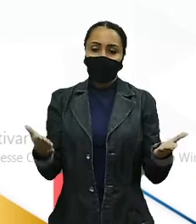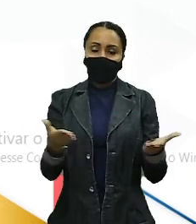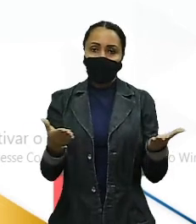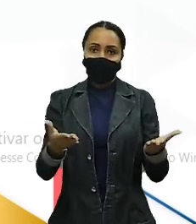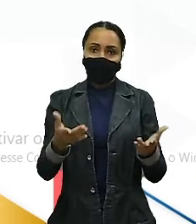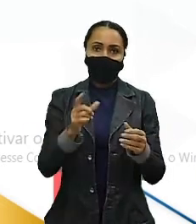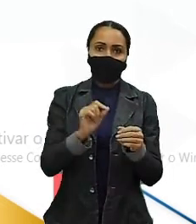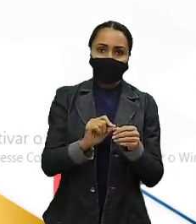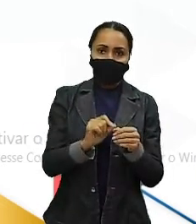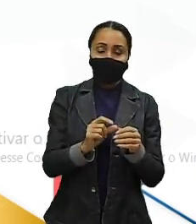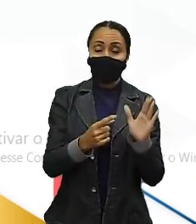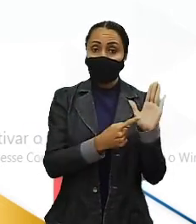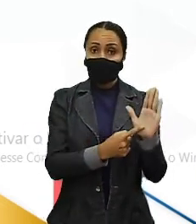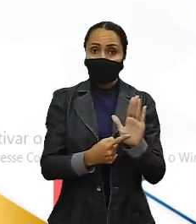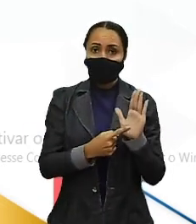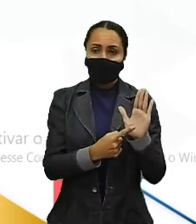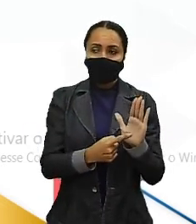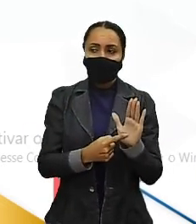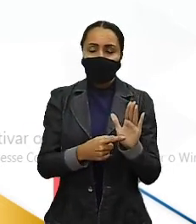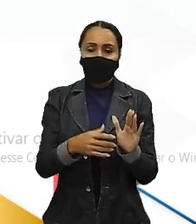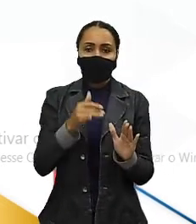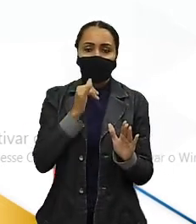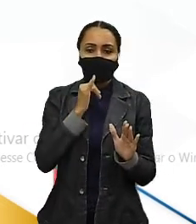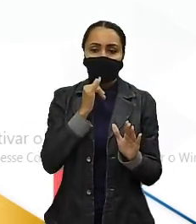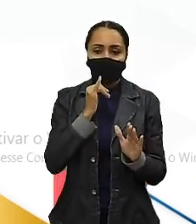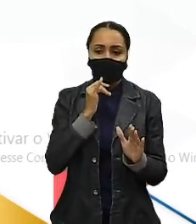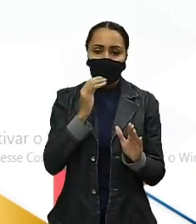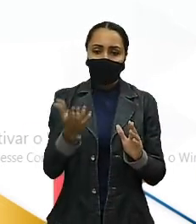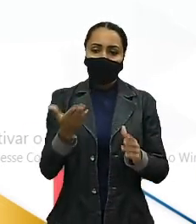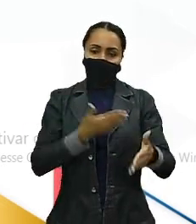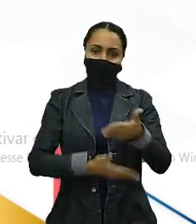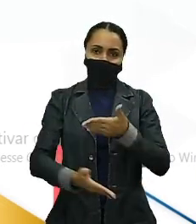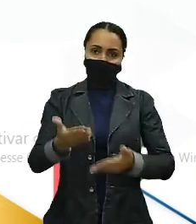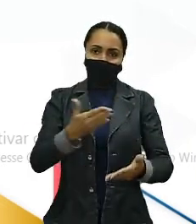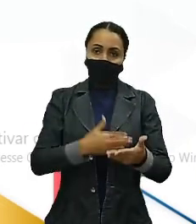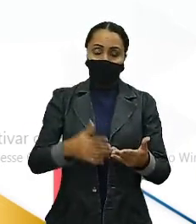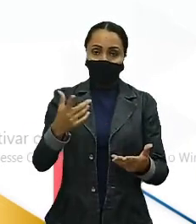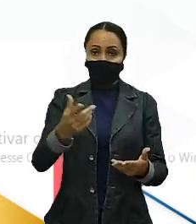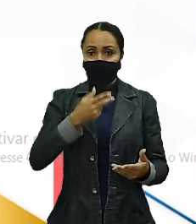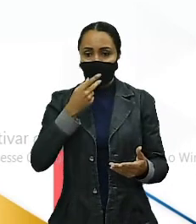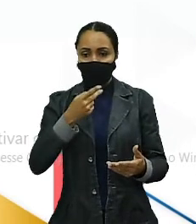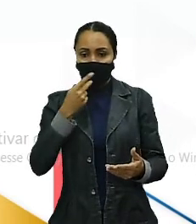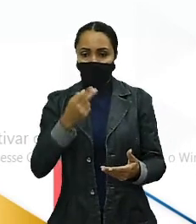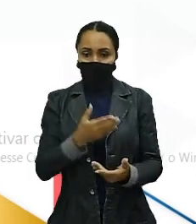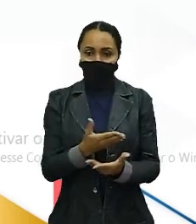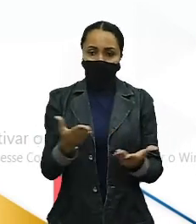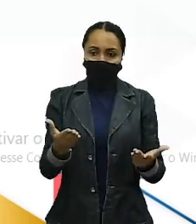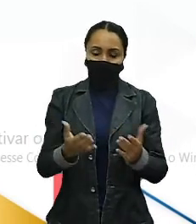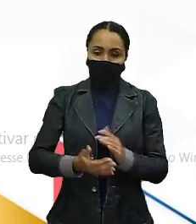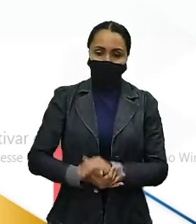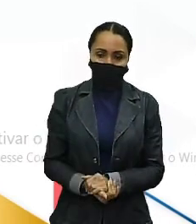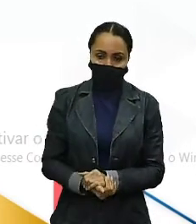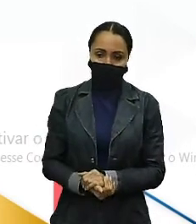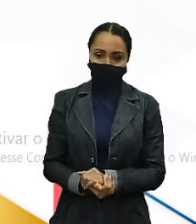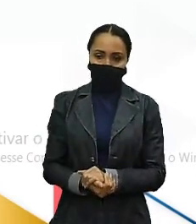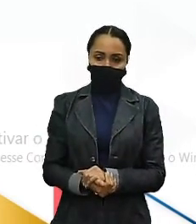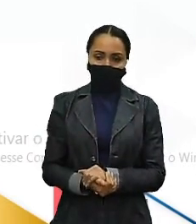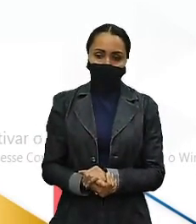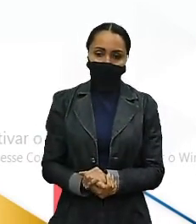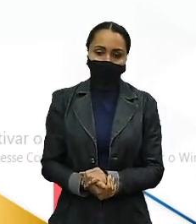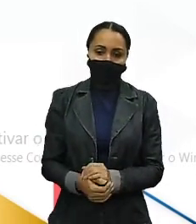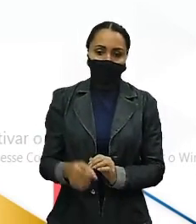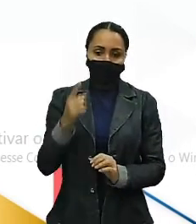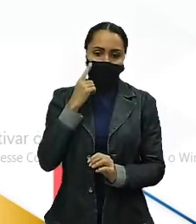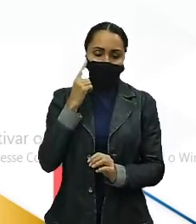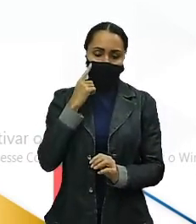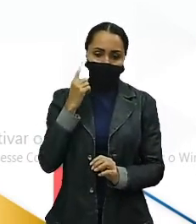gente vai fazer uma apresentação, um exemplo dessa relação que a gente acabou de falar né, da relação da figura no